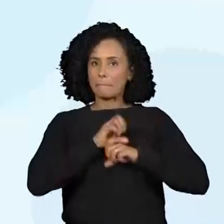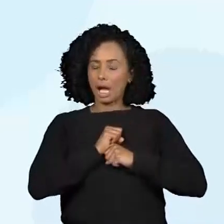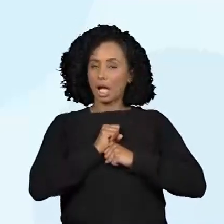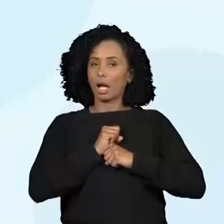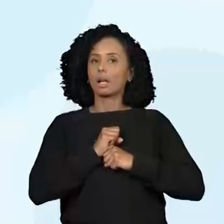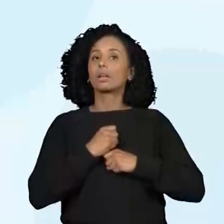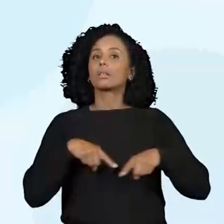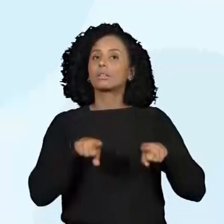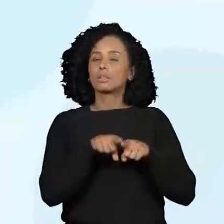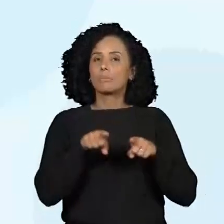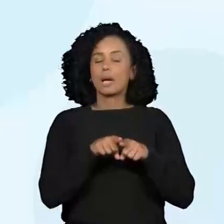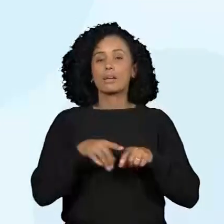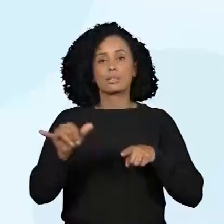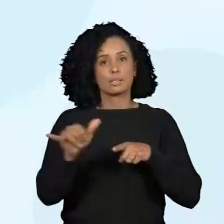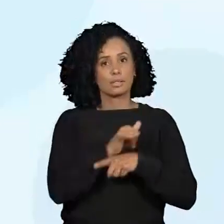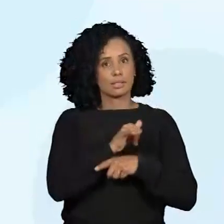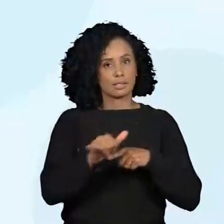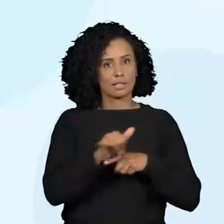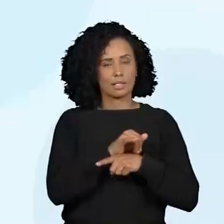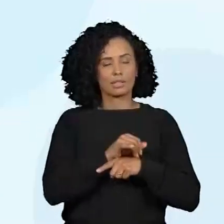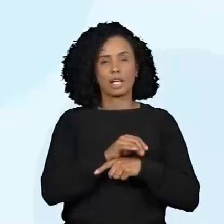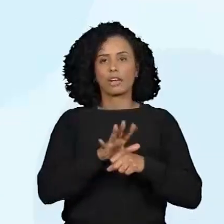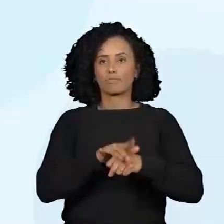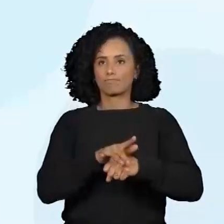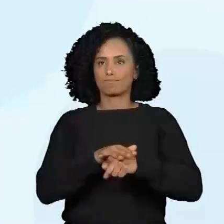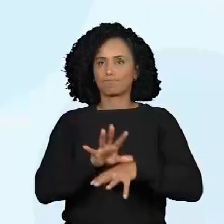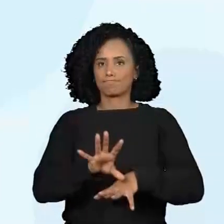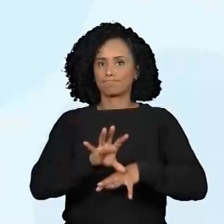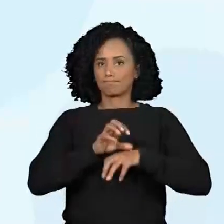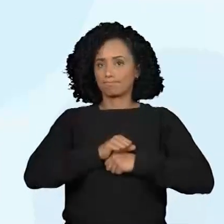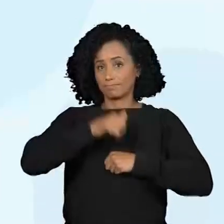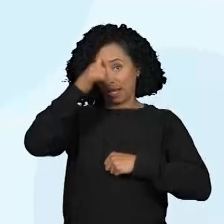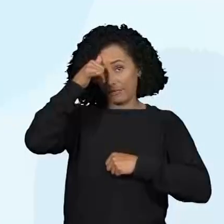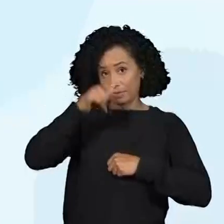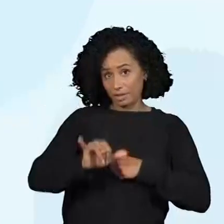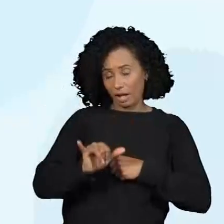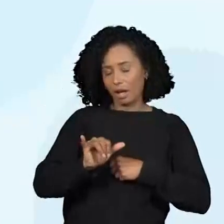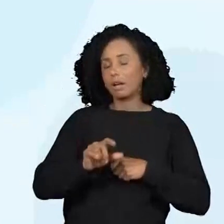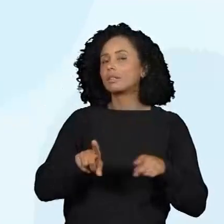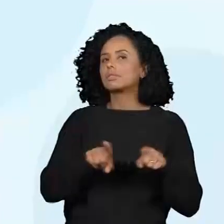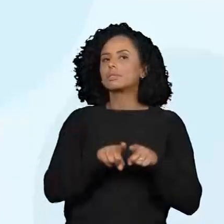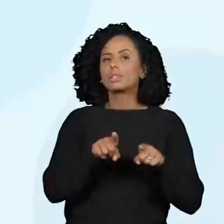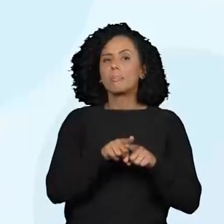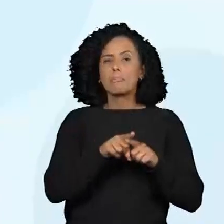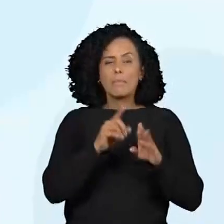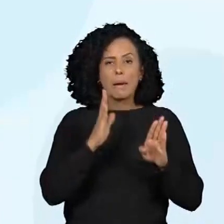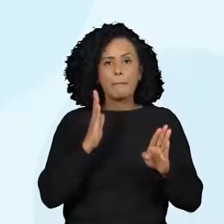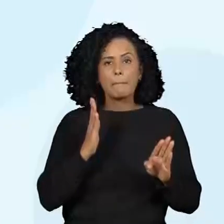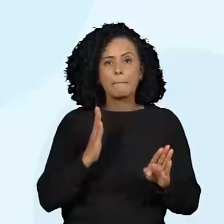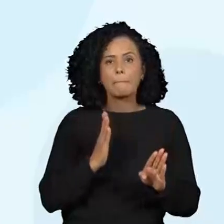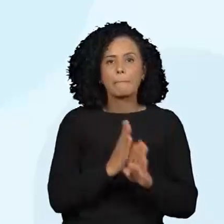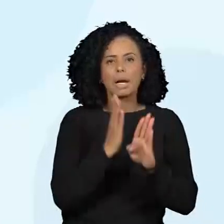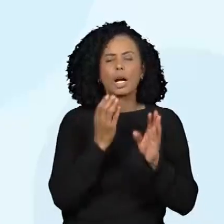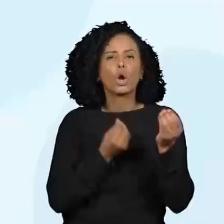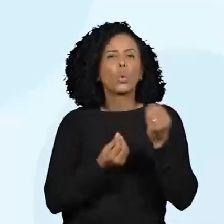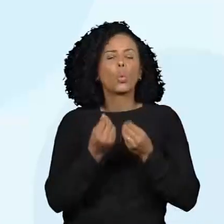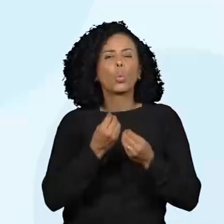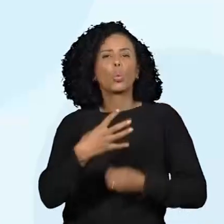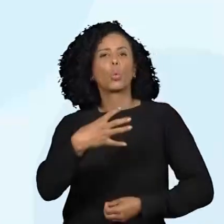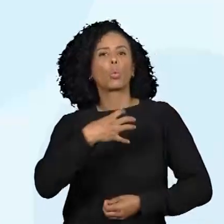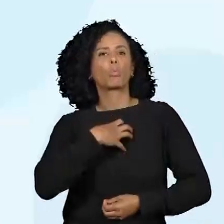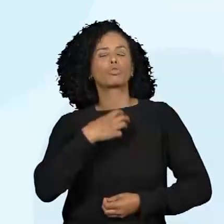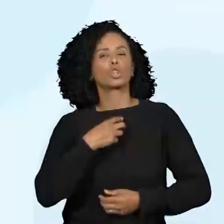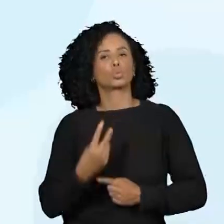medidas adequadas para prevenir doenças e também identificar atitudes de prevenção